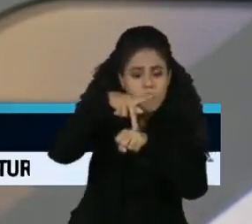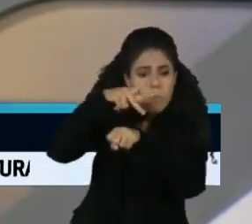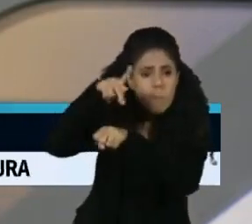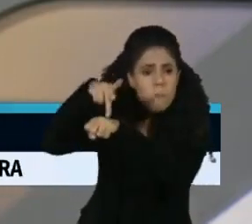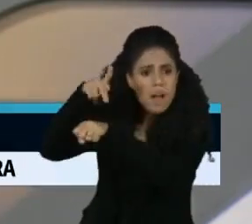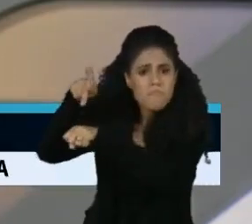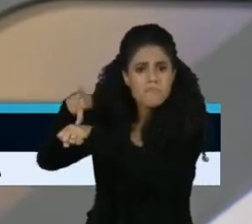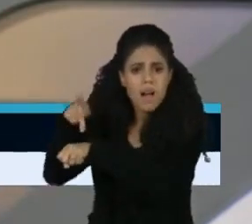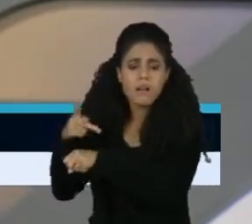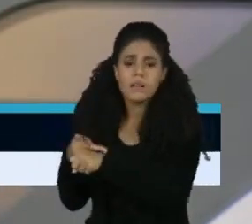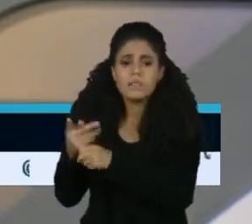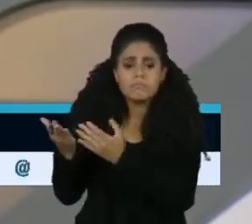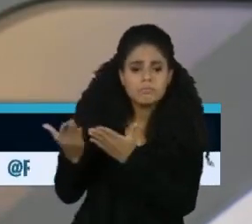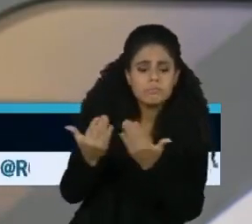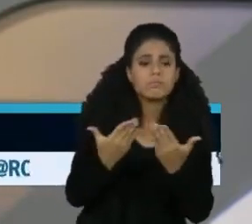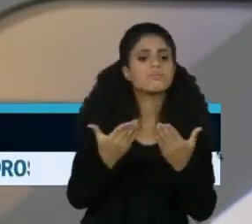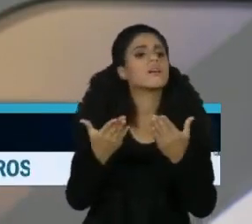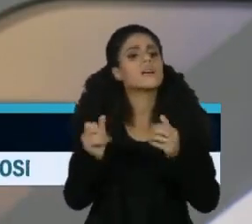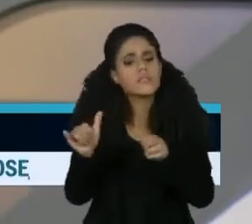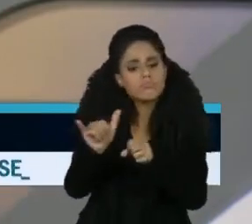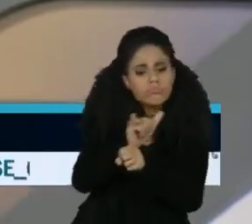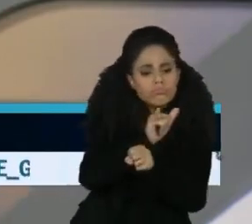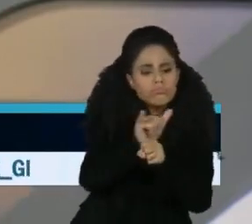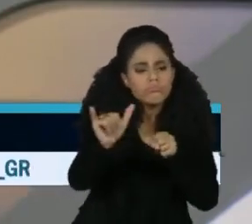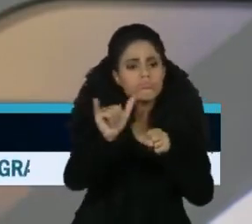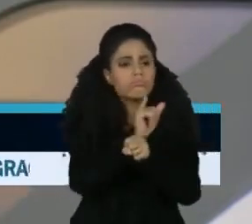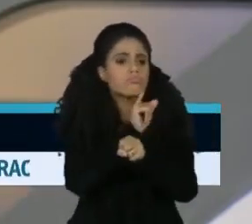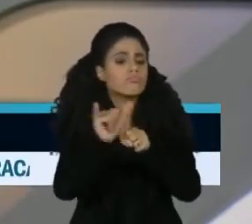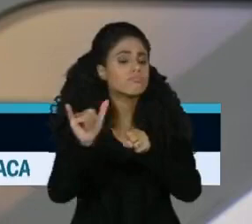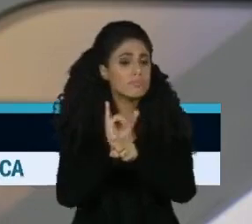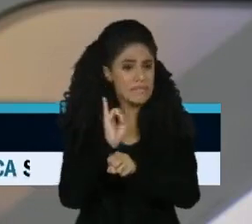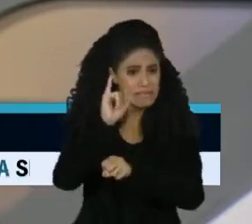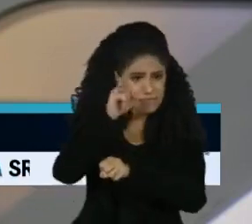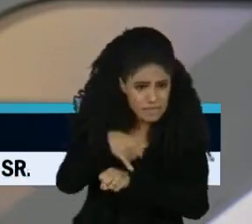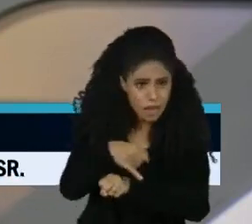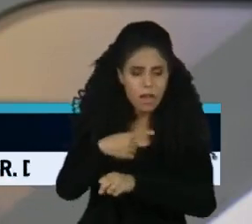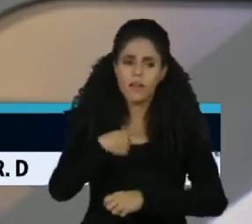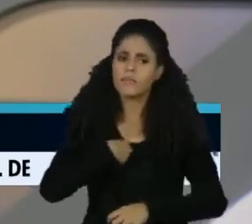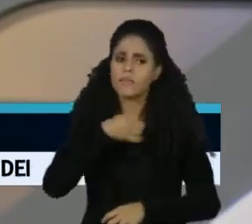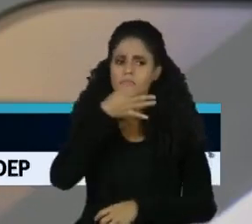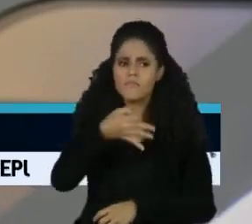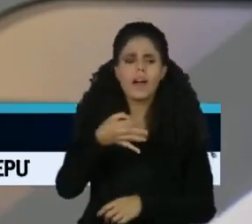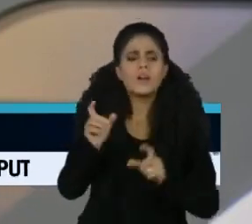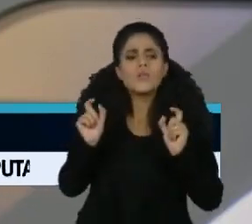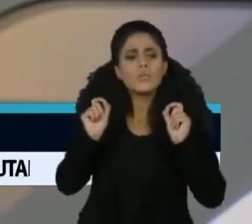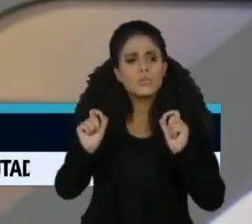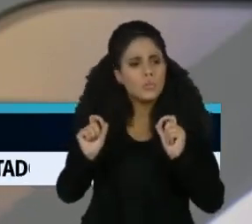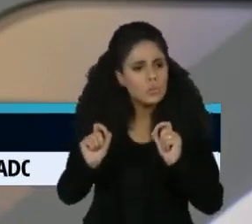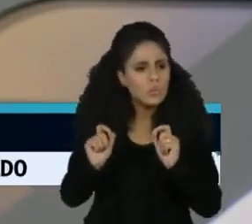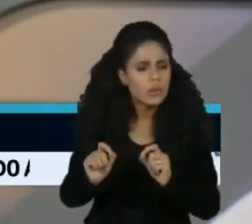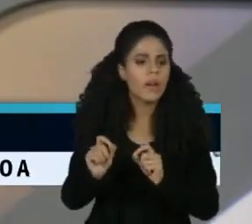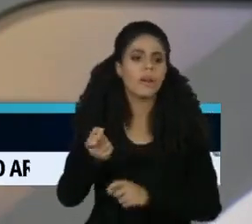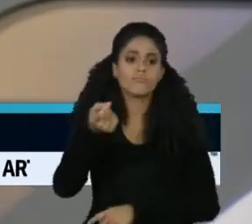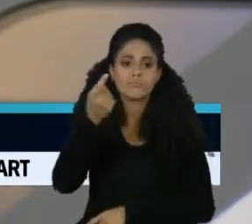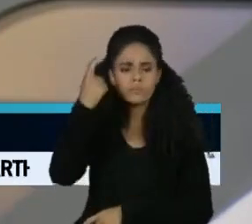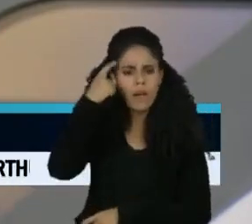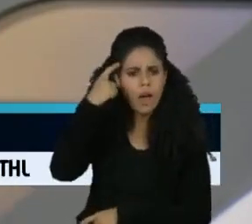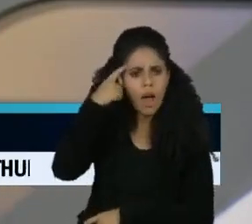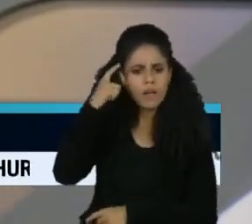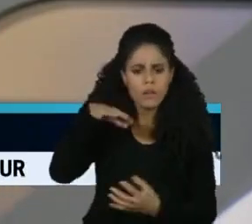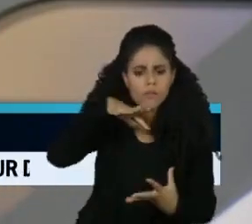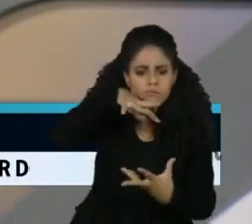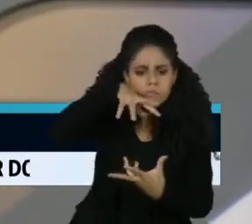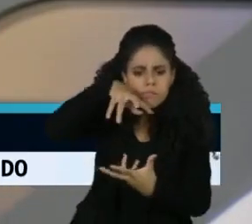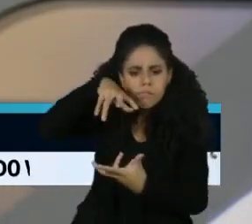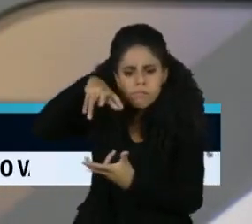que rever, na minha opinião, suas estratégias. E eu, pessoalmente, insisto, eu acho que o mundo vai ter que